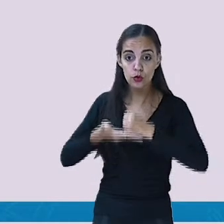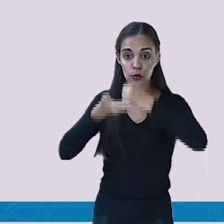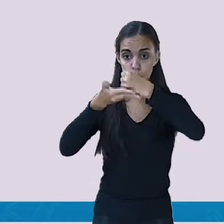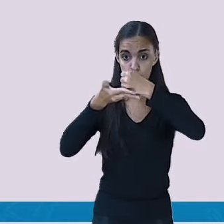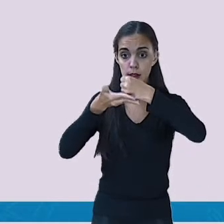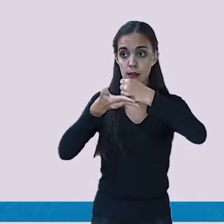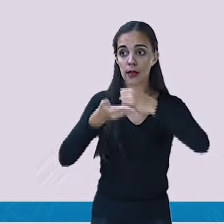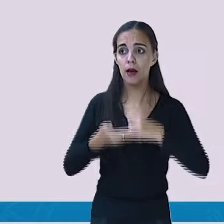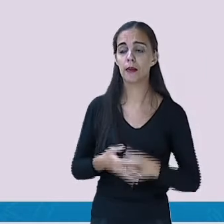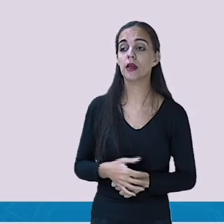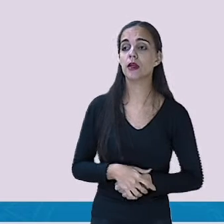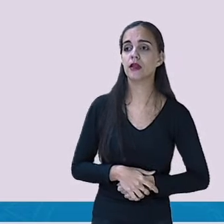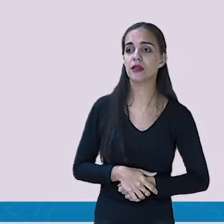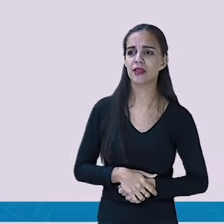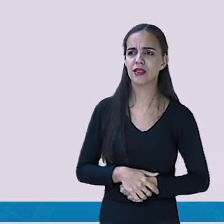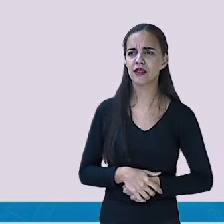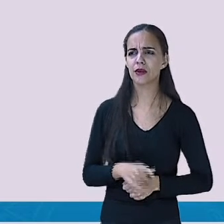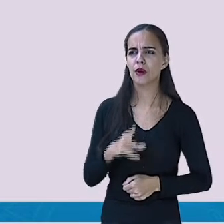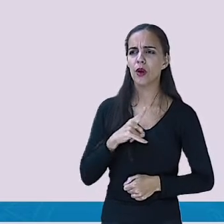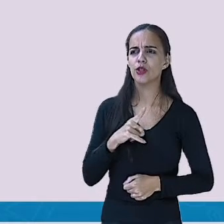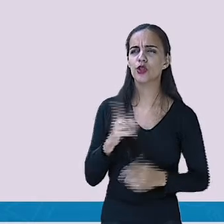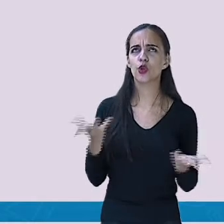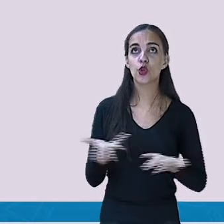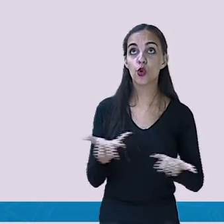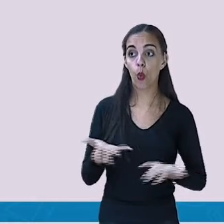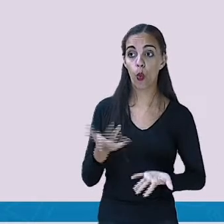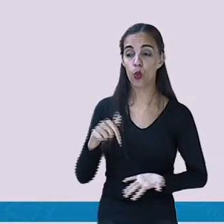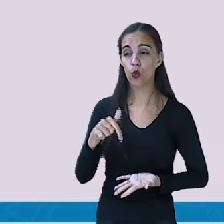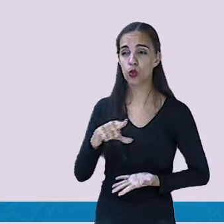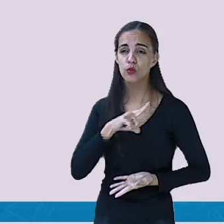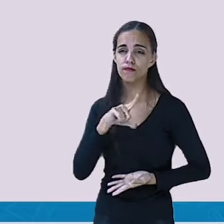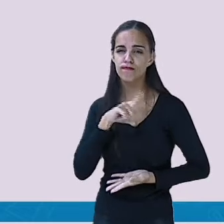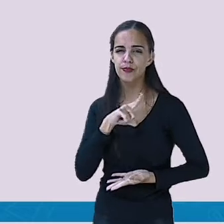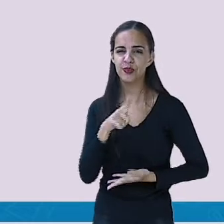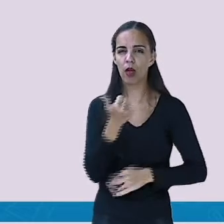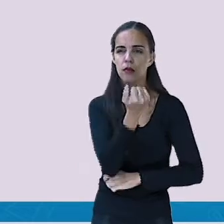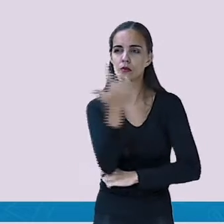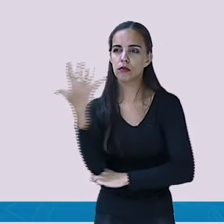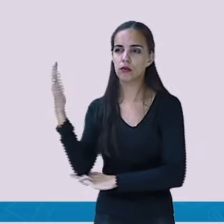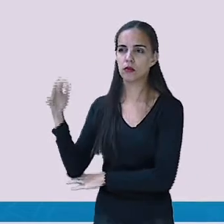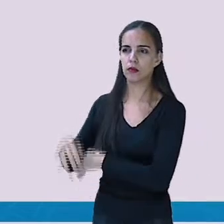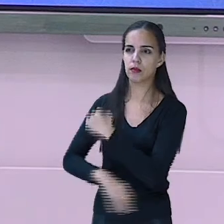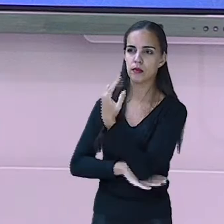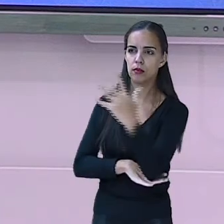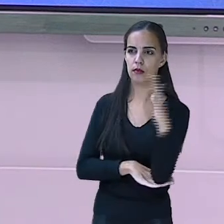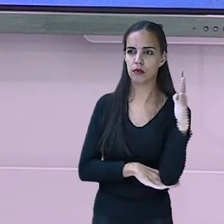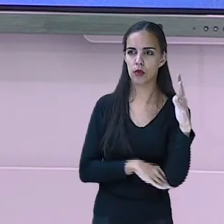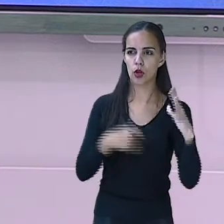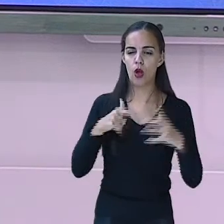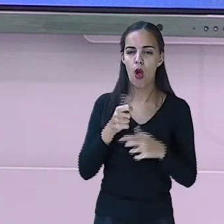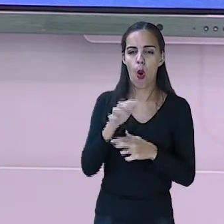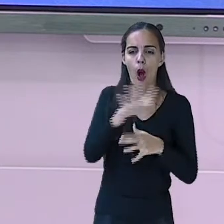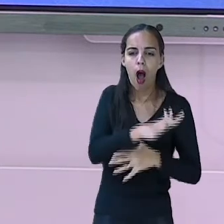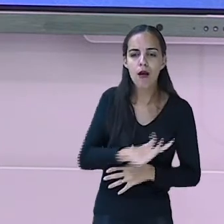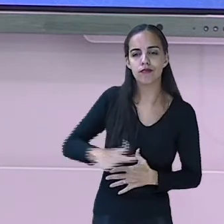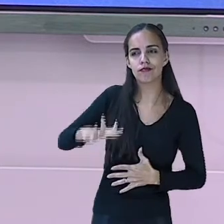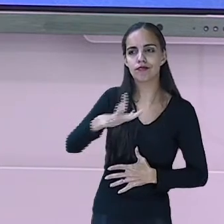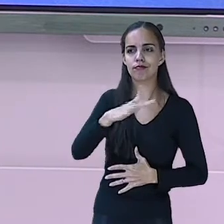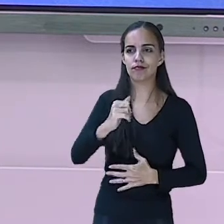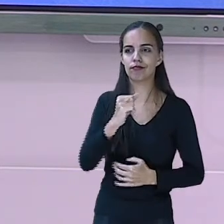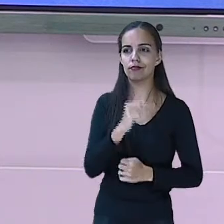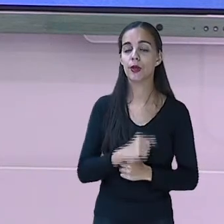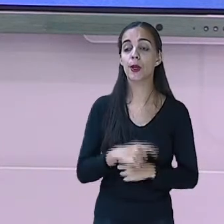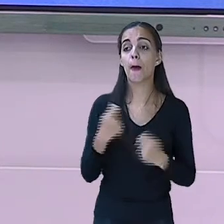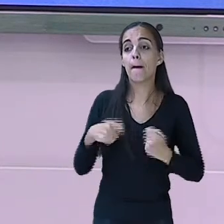sustentabilidade é o que eu tenho hoje de natureza, de ambiente,